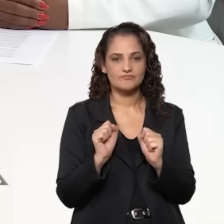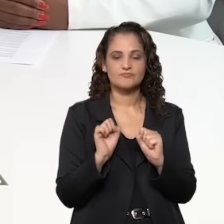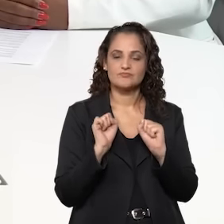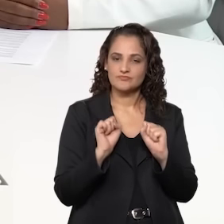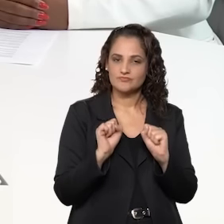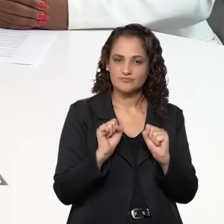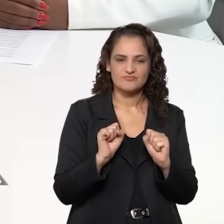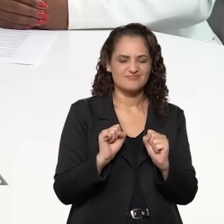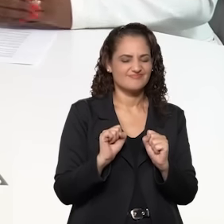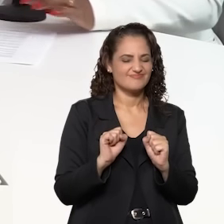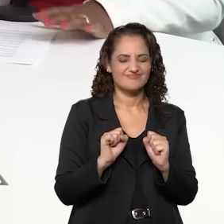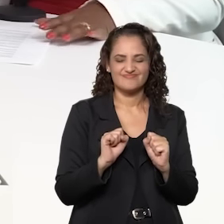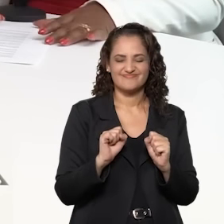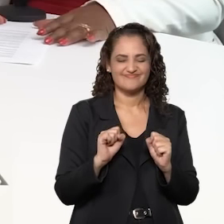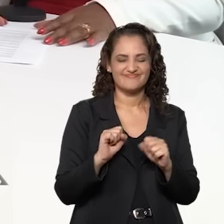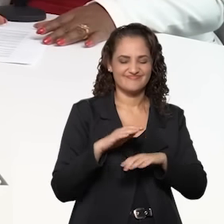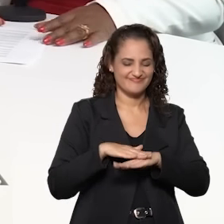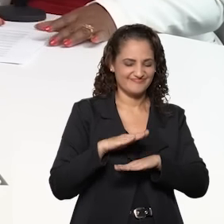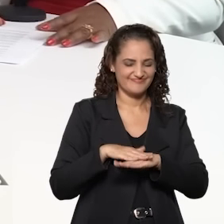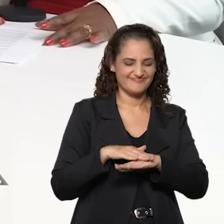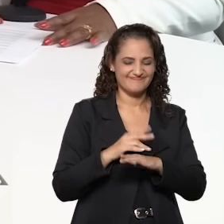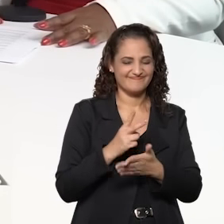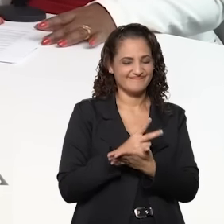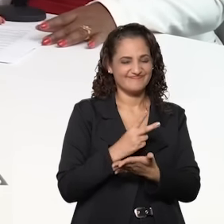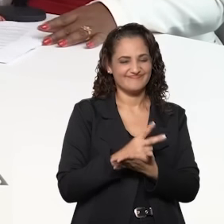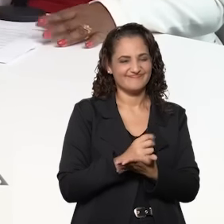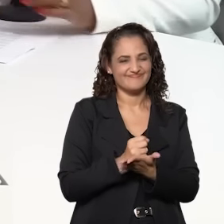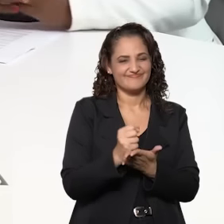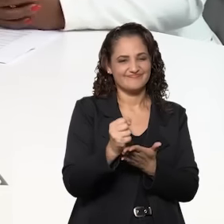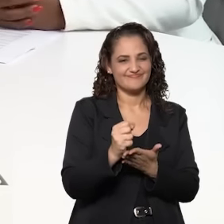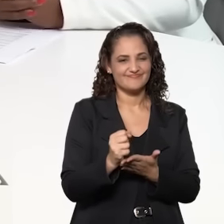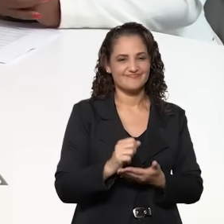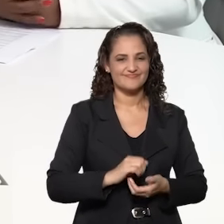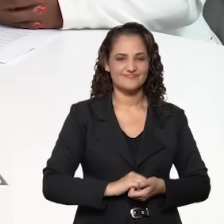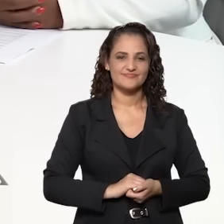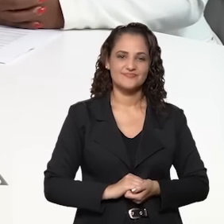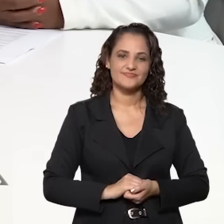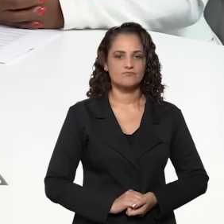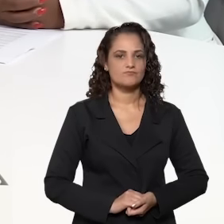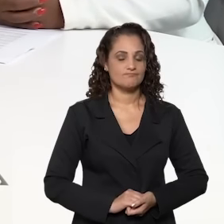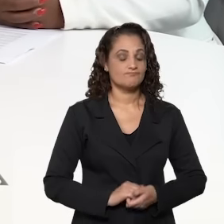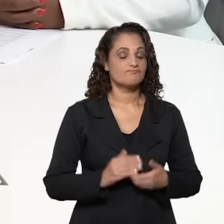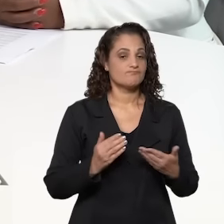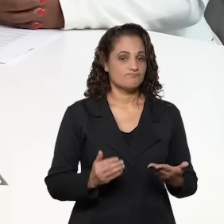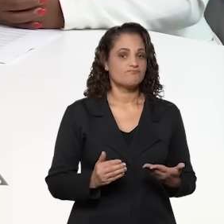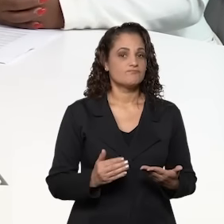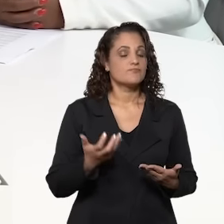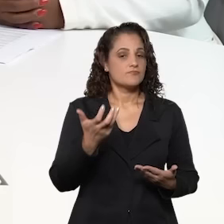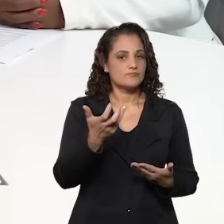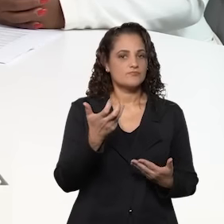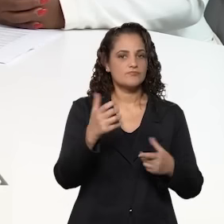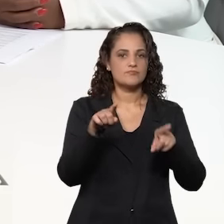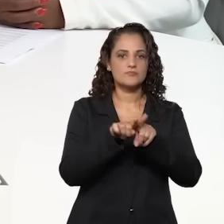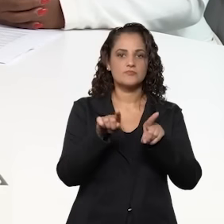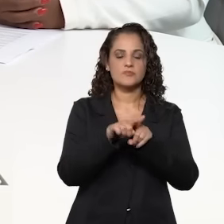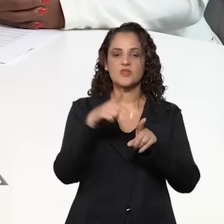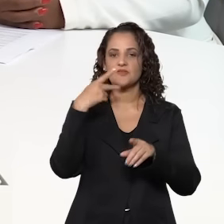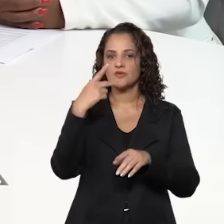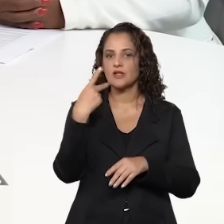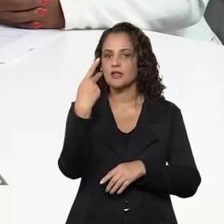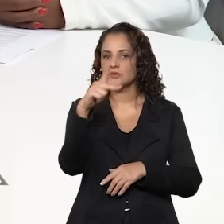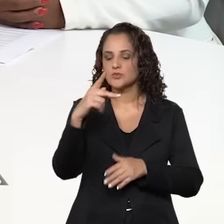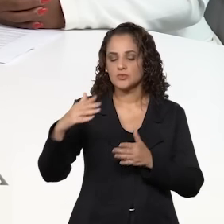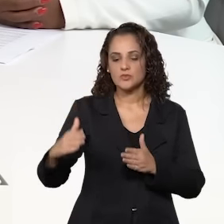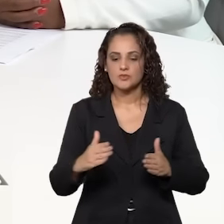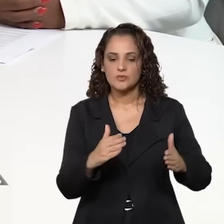Jorgete eu queria também falar um pouquinho da sua trajetória e de conquistas recentes né você é organizadora coordenadora do